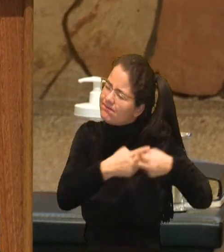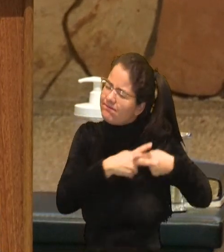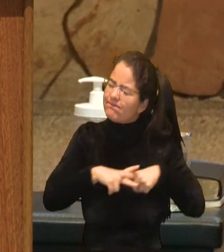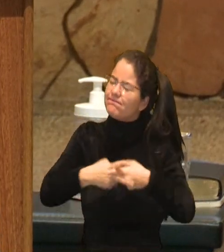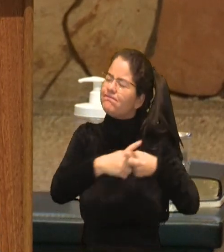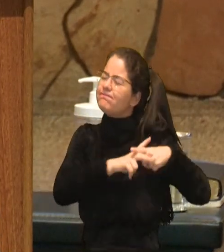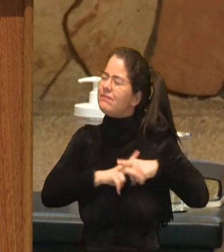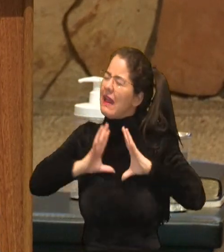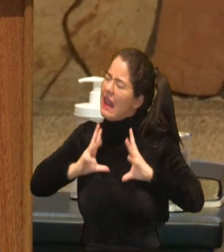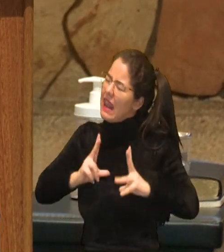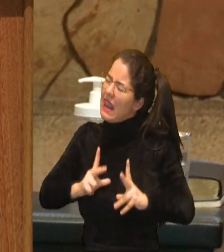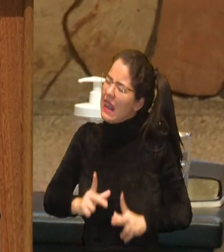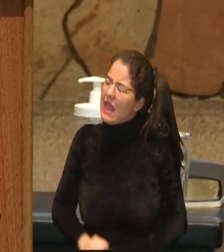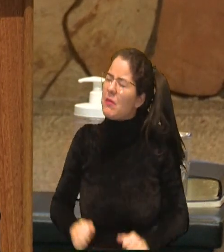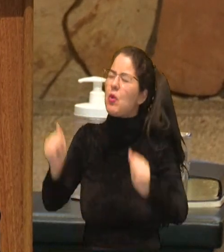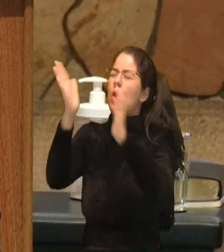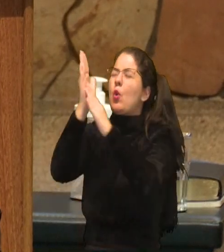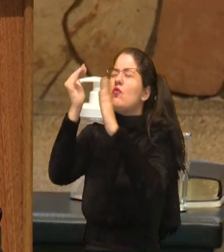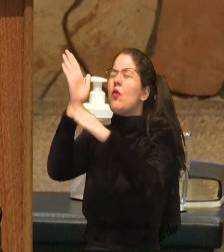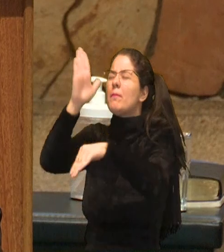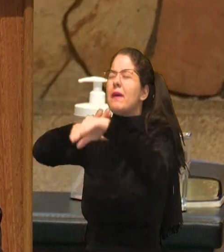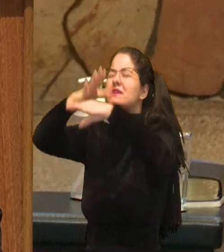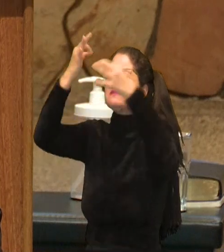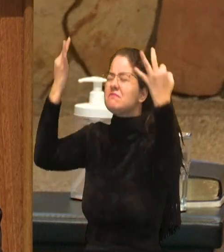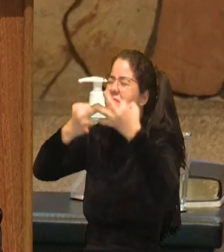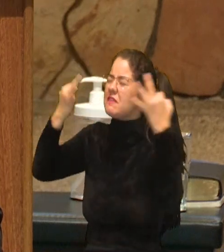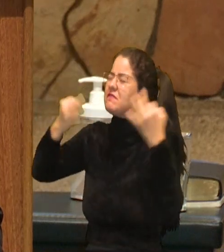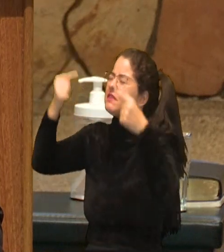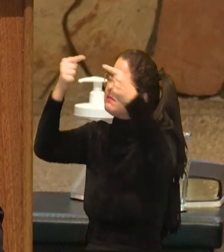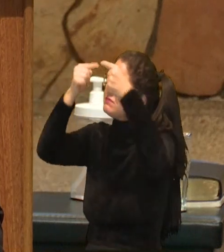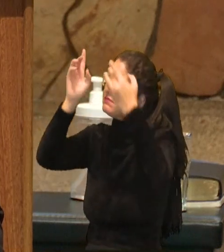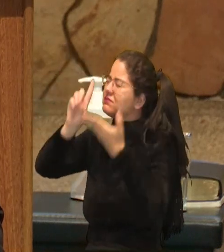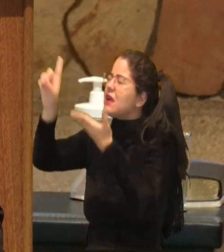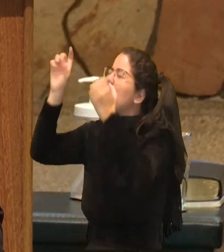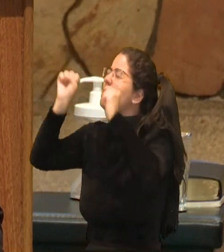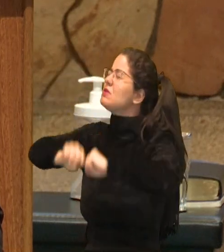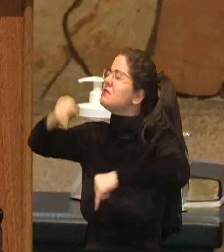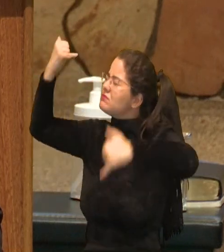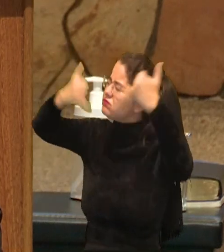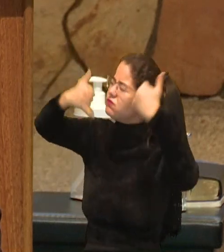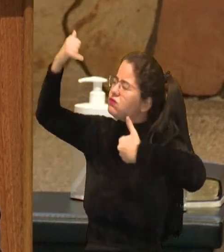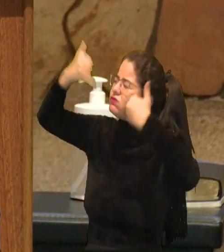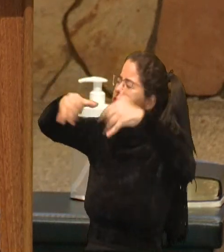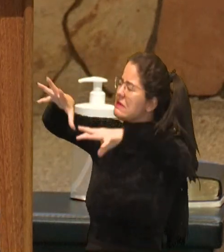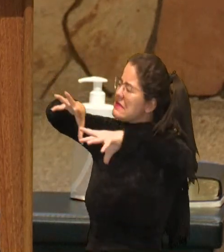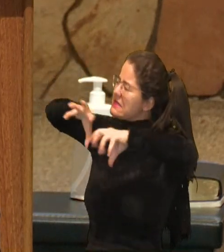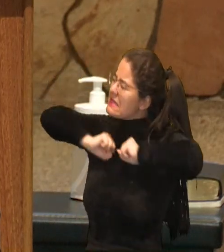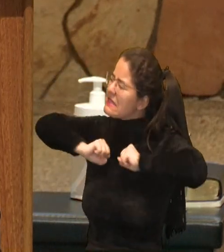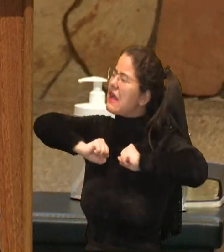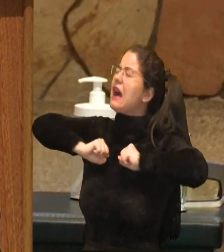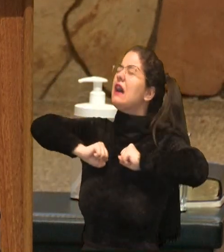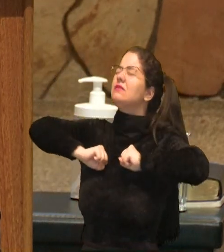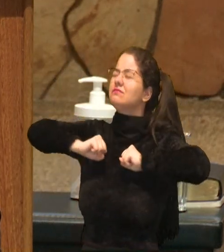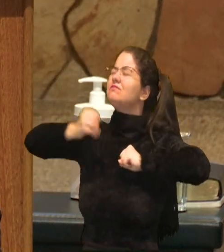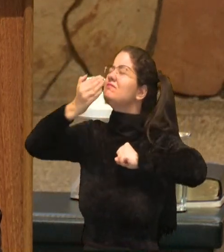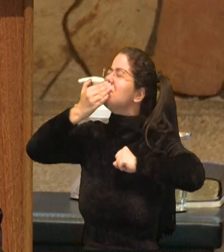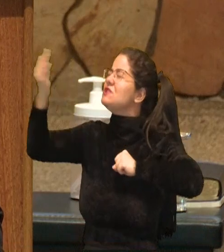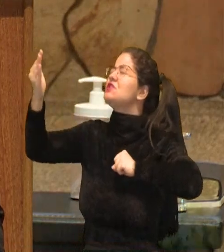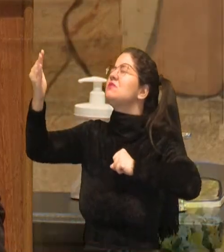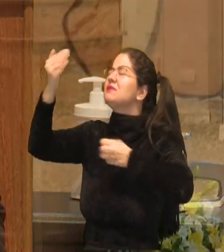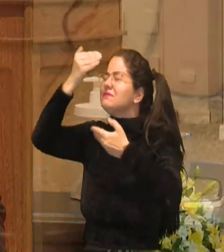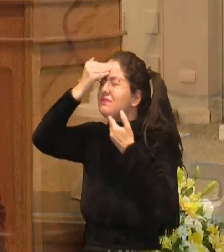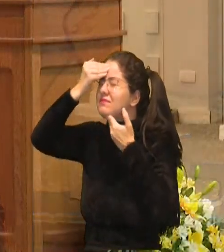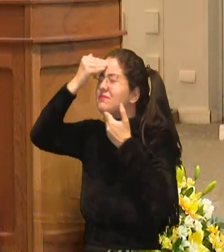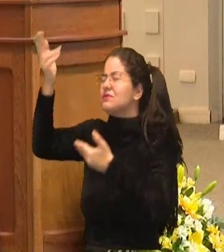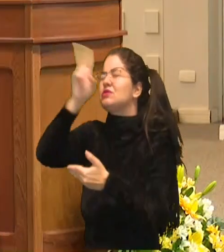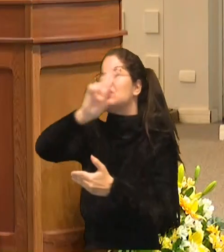limpos para um louvor mais perfeito a Ti. E que possamos ouvir a Tua voz mais uma vez essa noite. É o que Te pedimos e agradecemos no